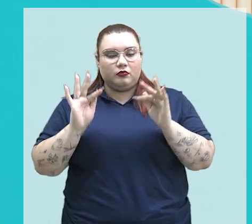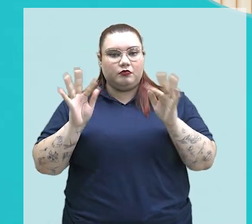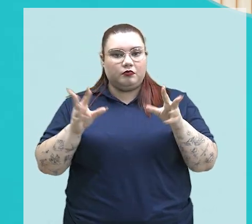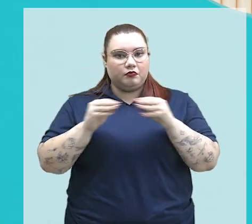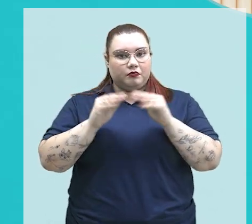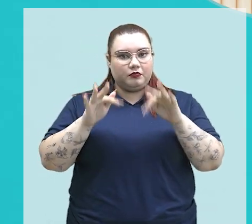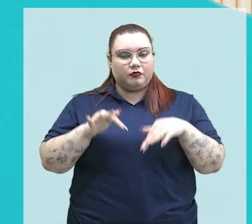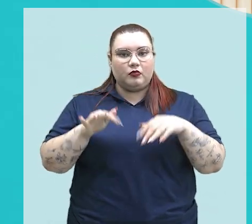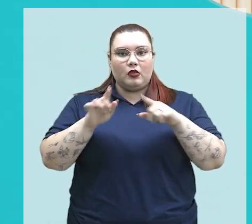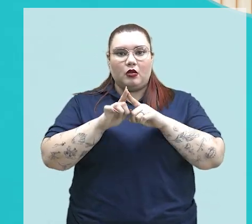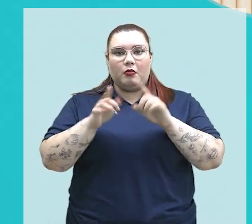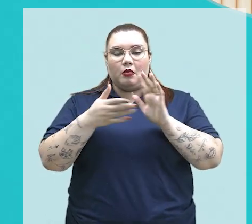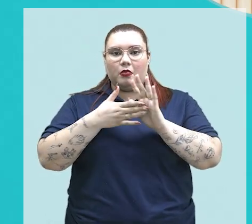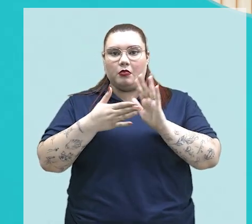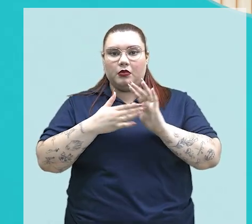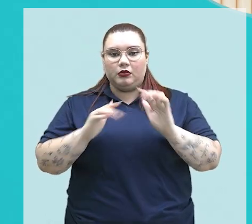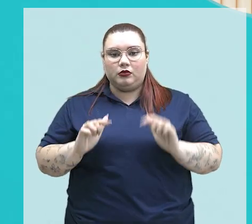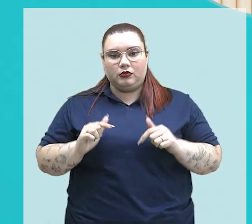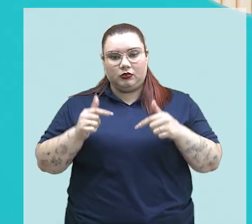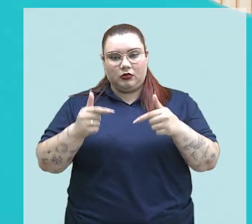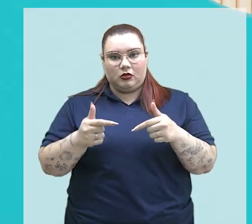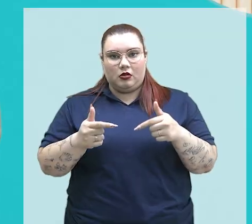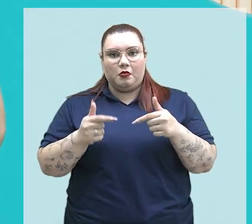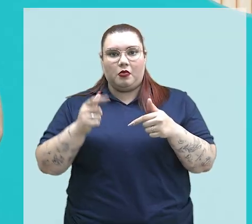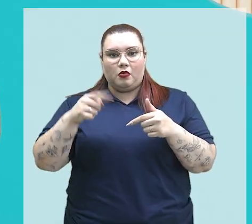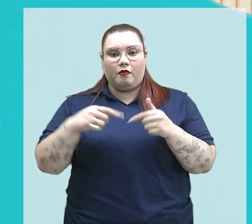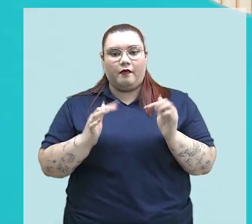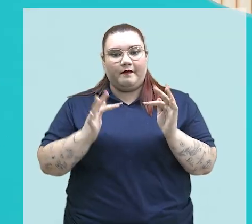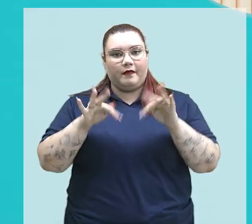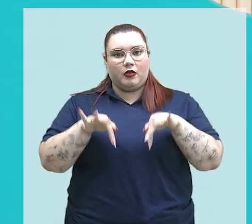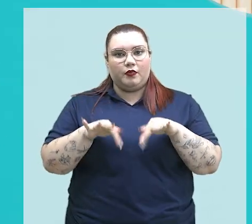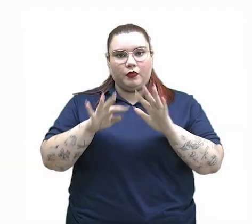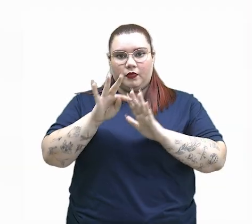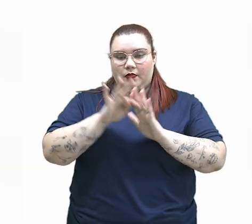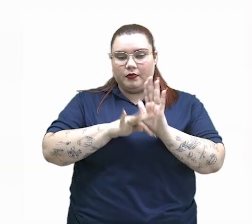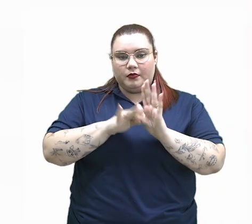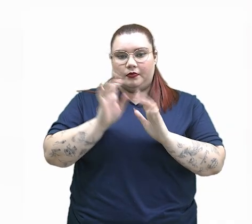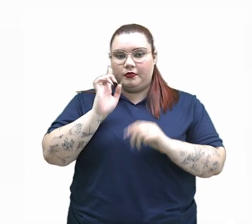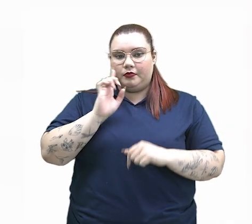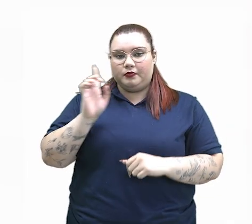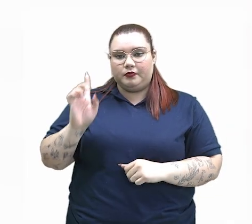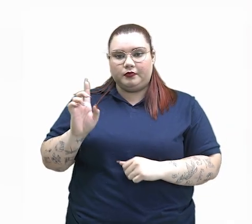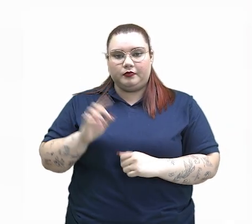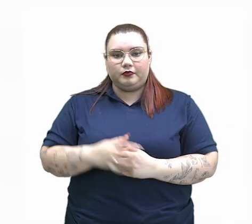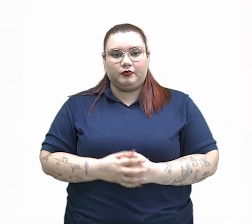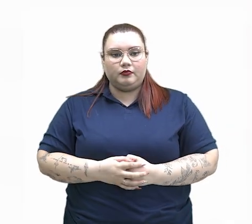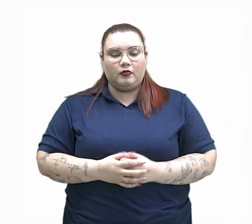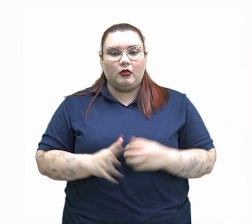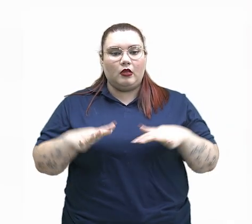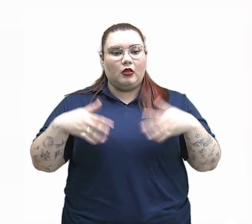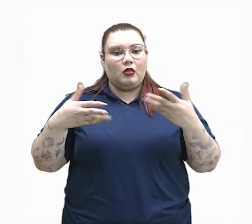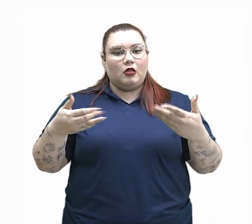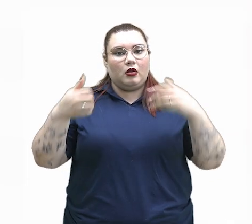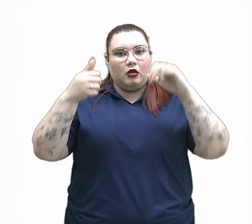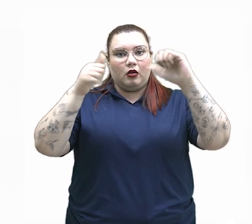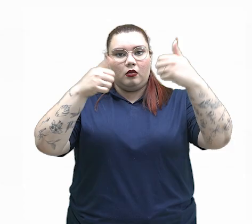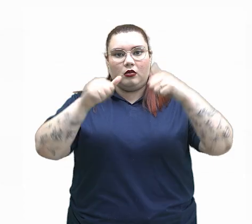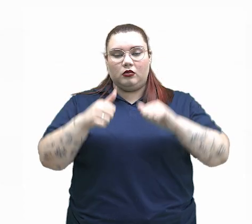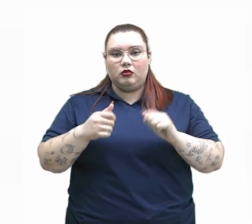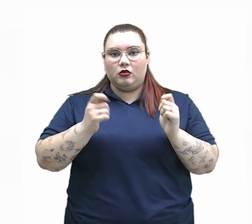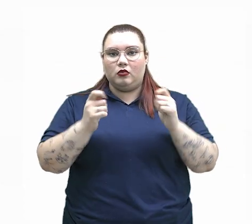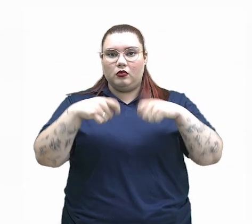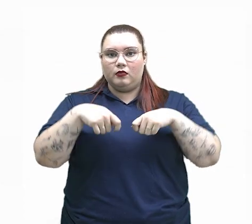proposta de intervenção, que é já quase finalizando aí o nosso texto. Olha só. Temos então a análise